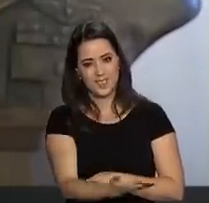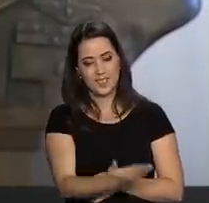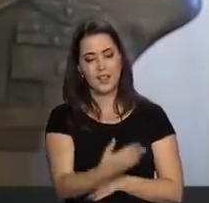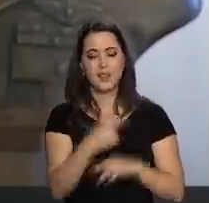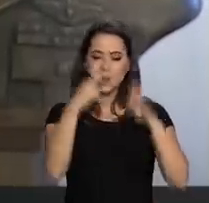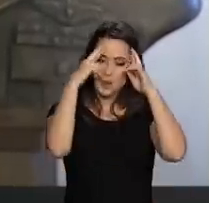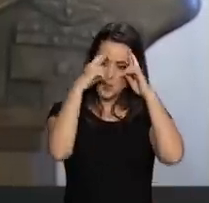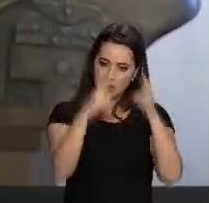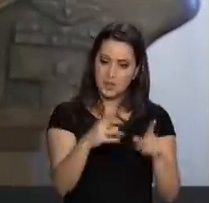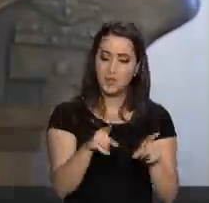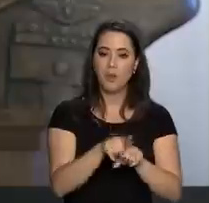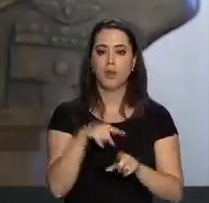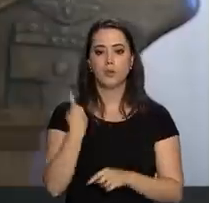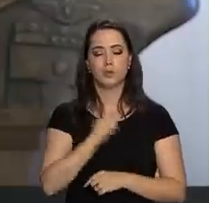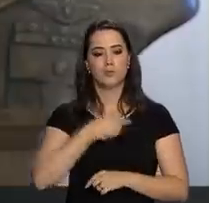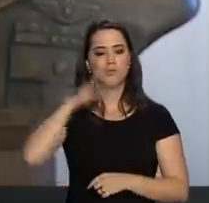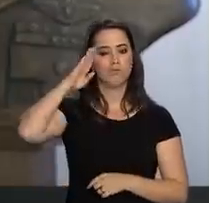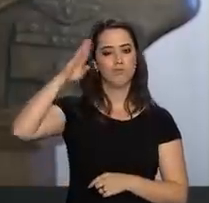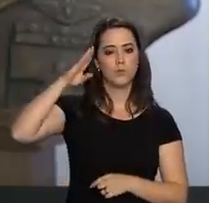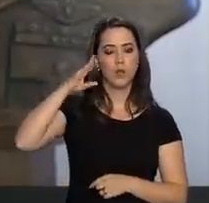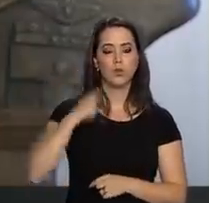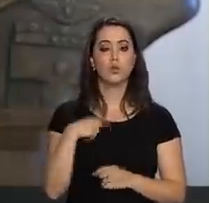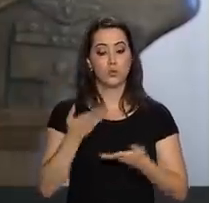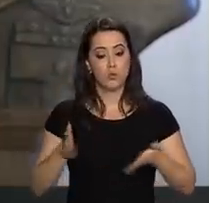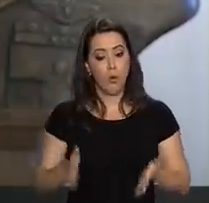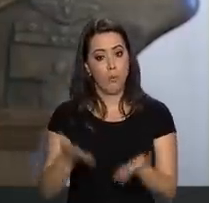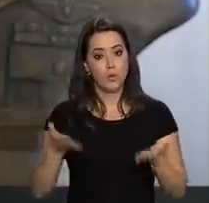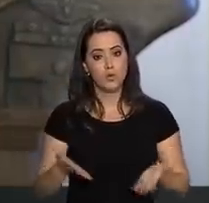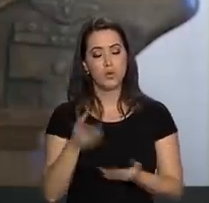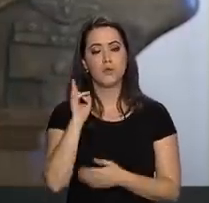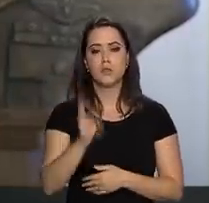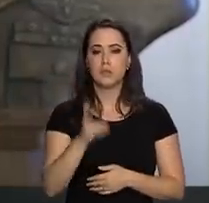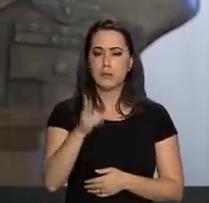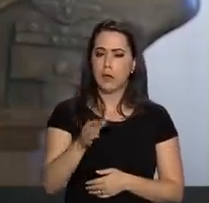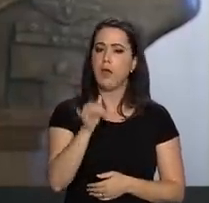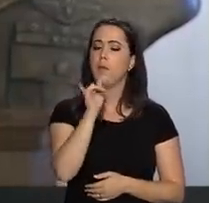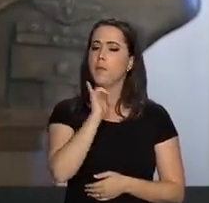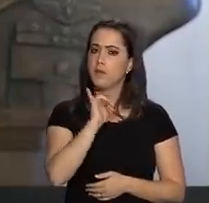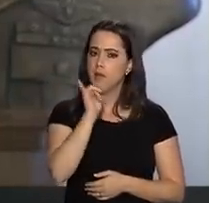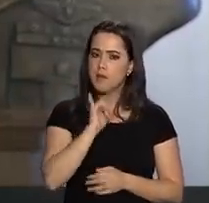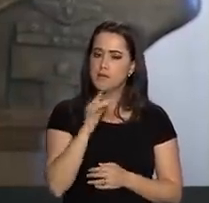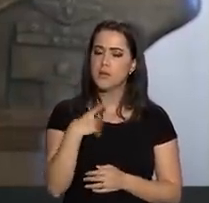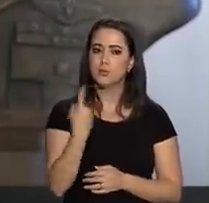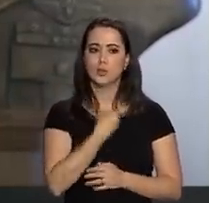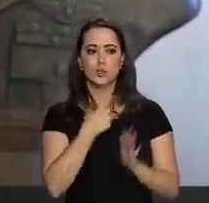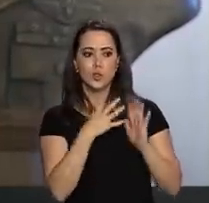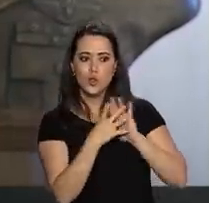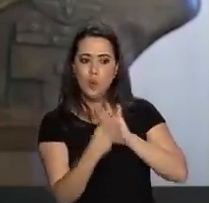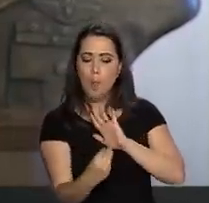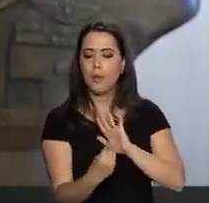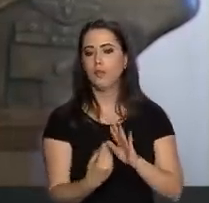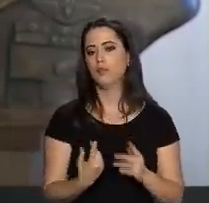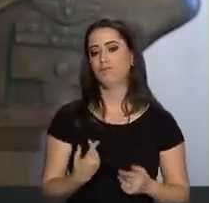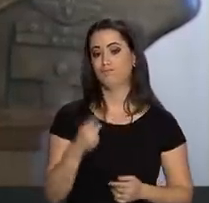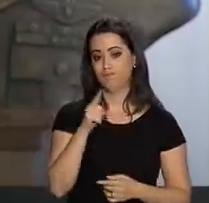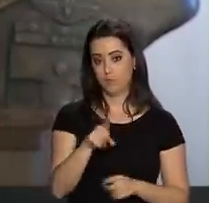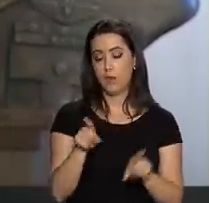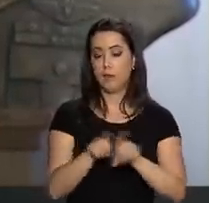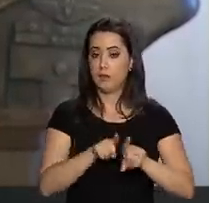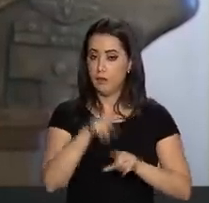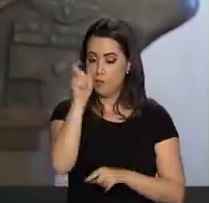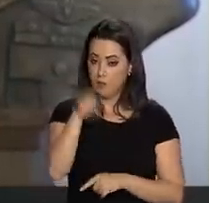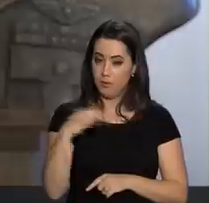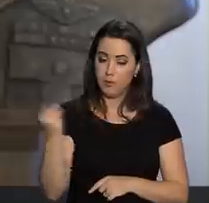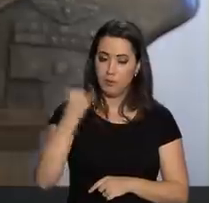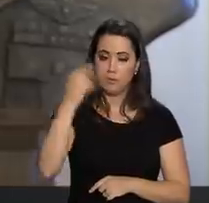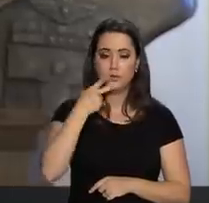nos permitir, com a liderança que nos motiva e com o exemplo que nos inspira. É também